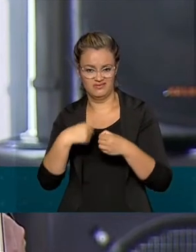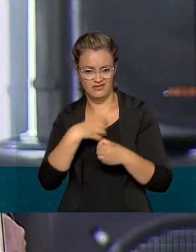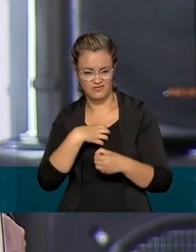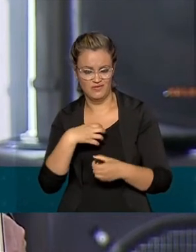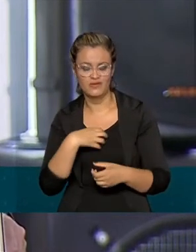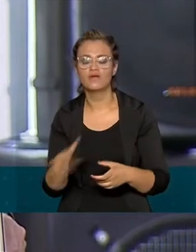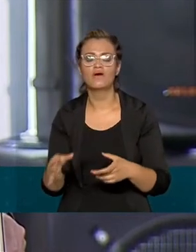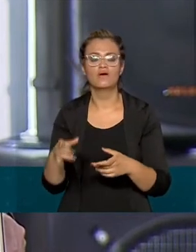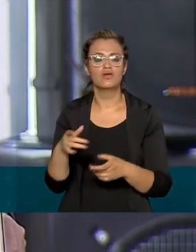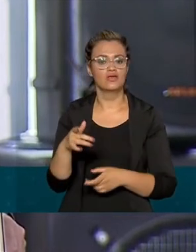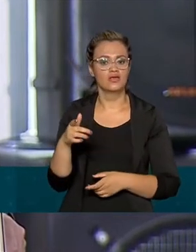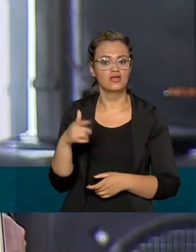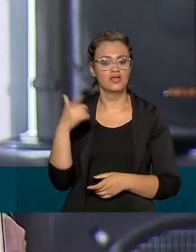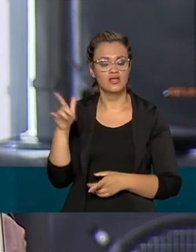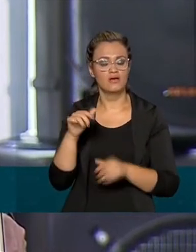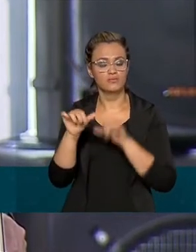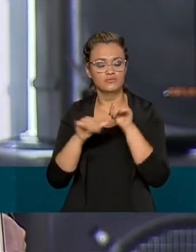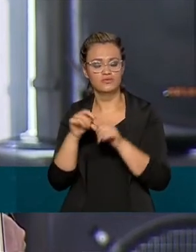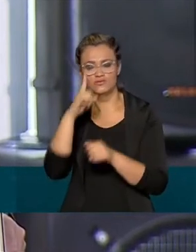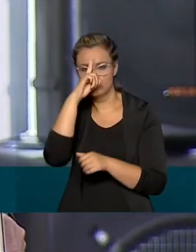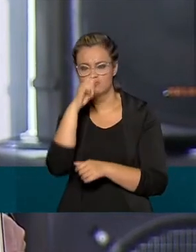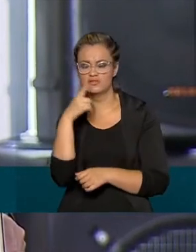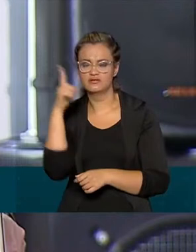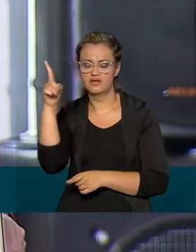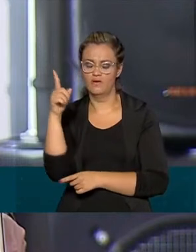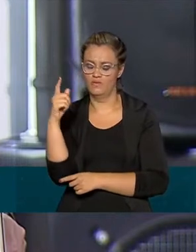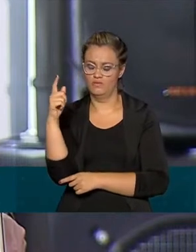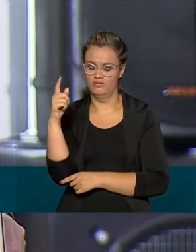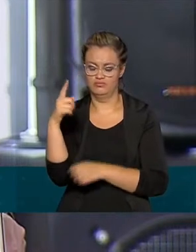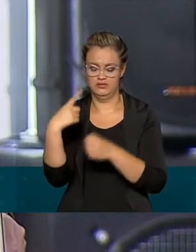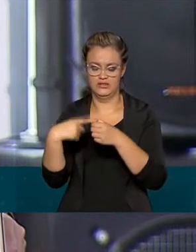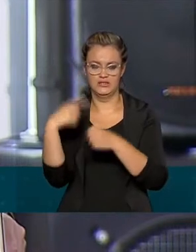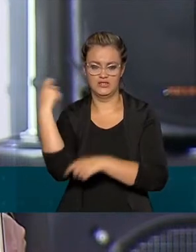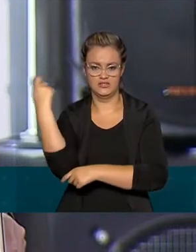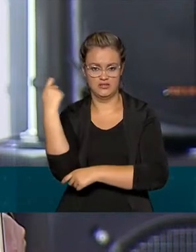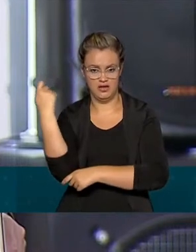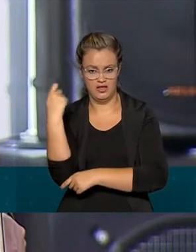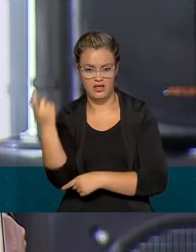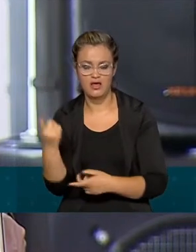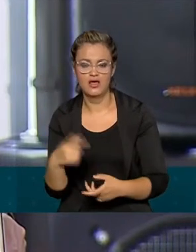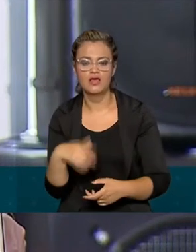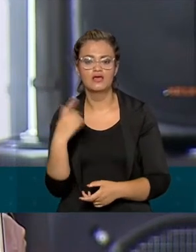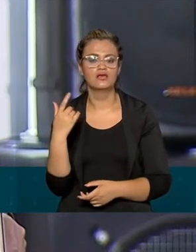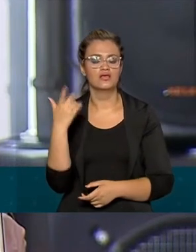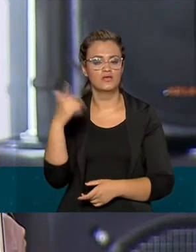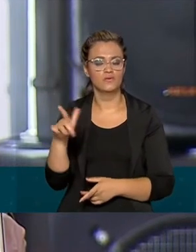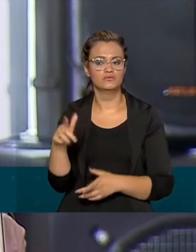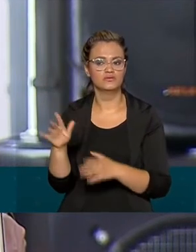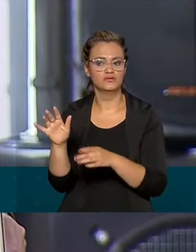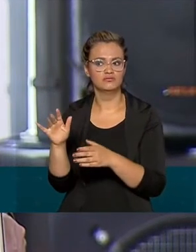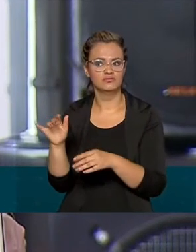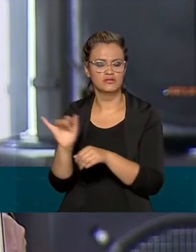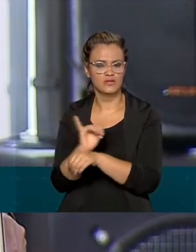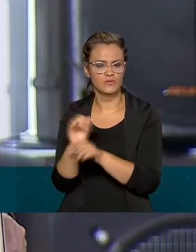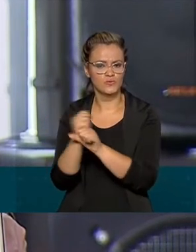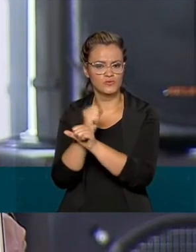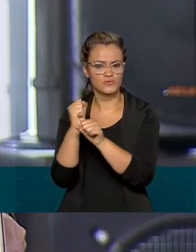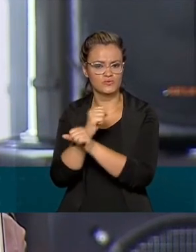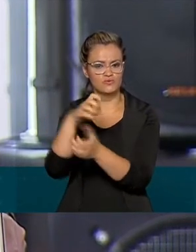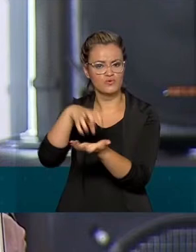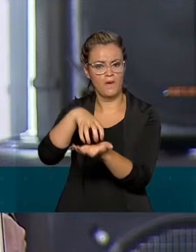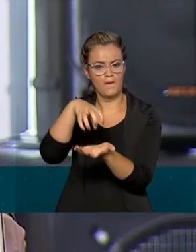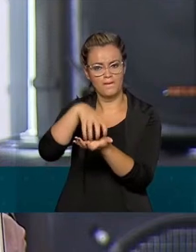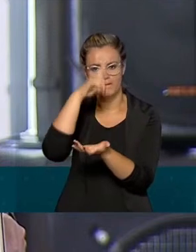consolidada a transformação do Hospital de Santa Maria para Hospital Geral, a preparação da diretriz para a construção de um posto